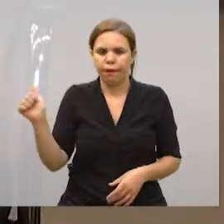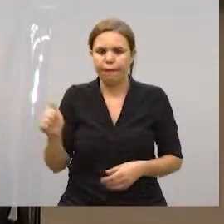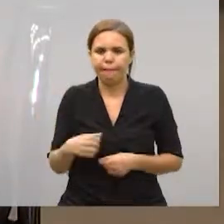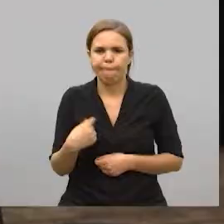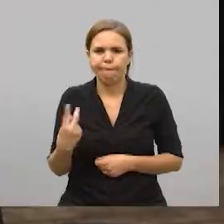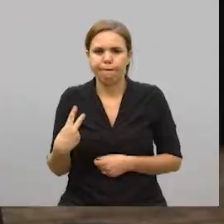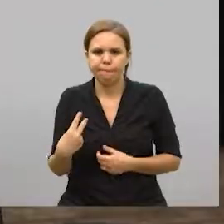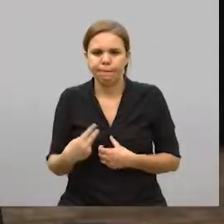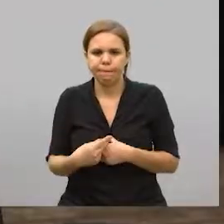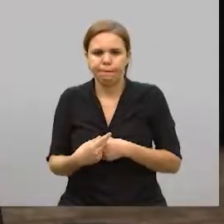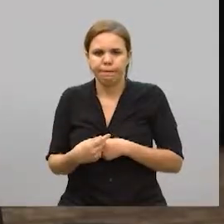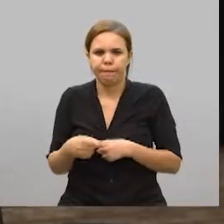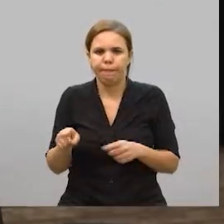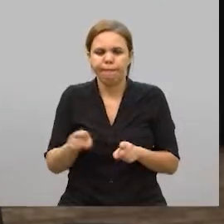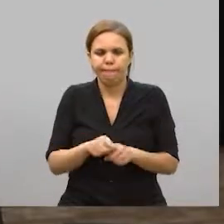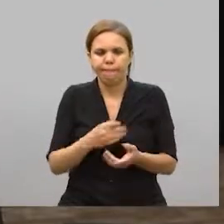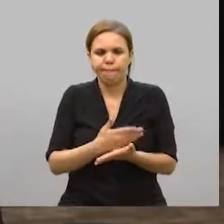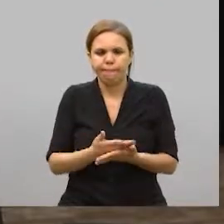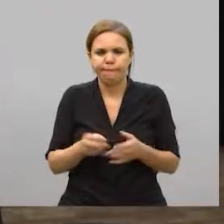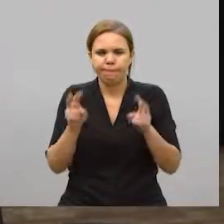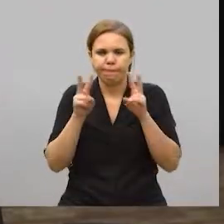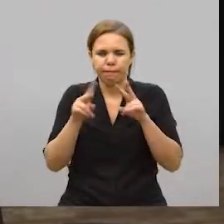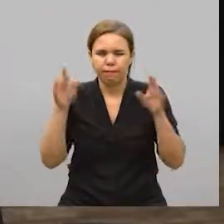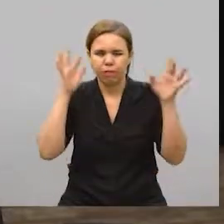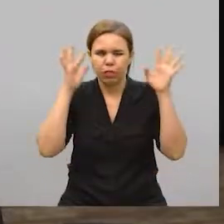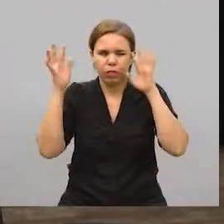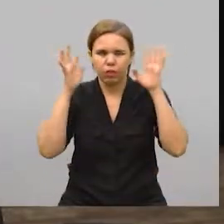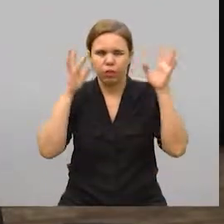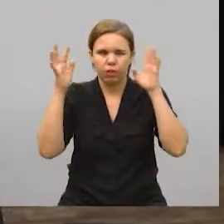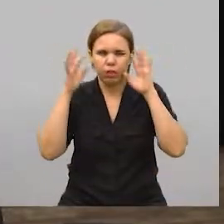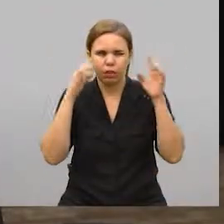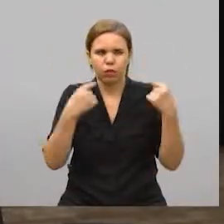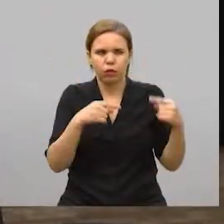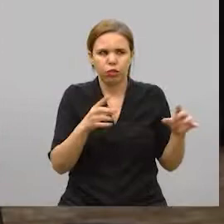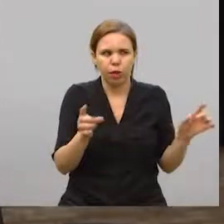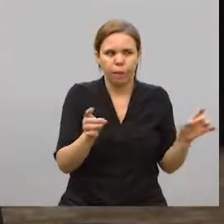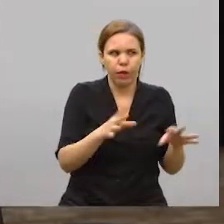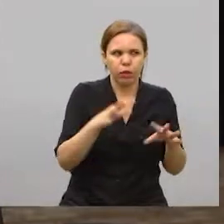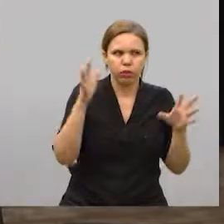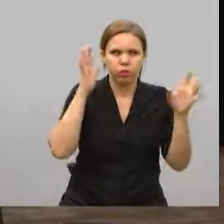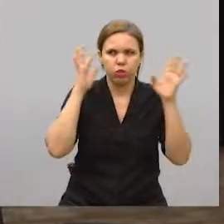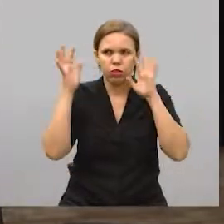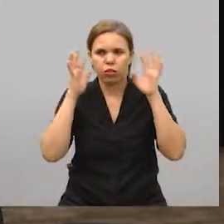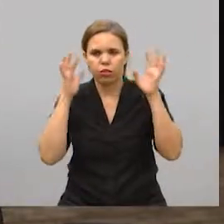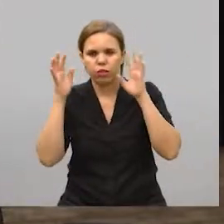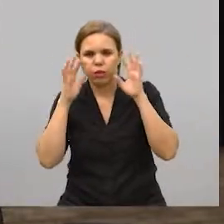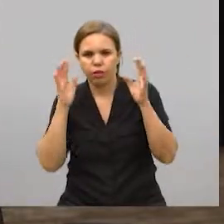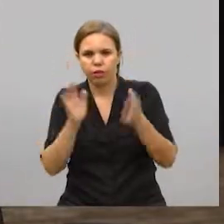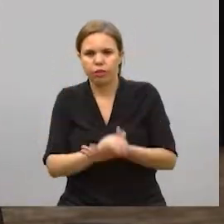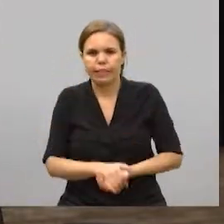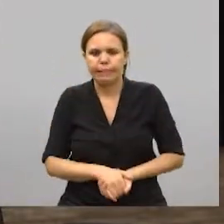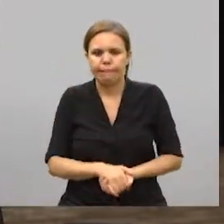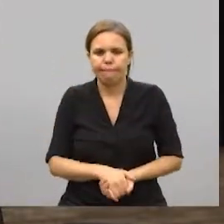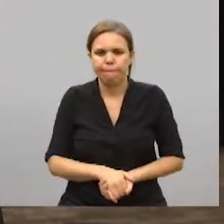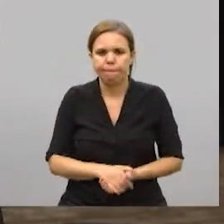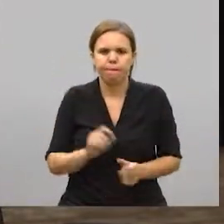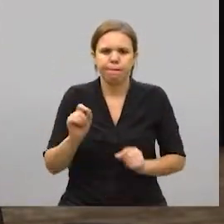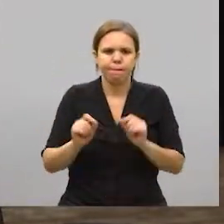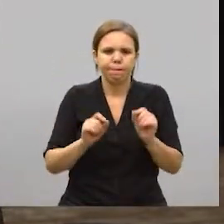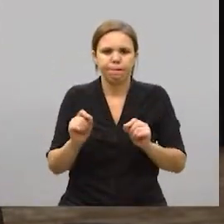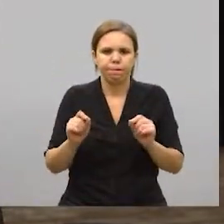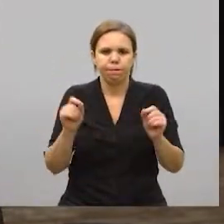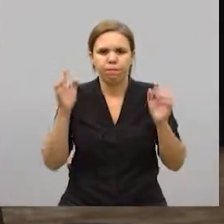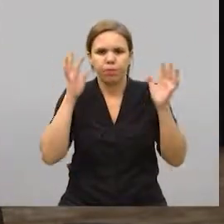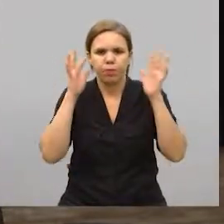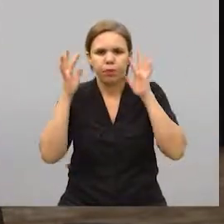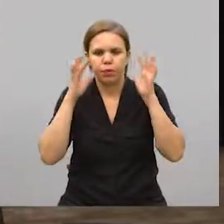com a Rena, a gente também foi começando a visualizar, né? Conforme as músicas foram ficando prontas, a gente visualizava